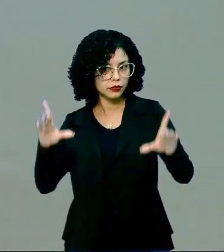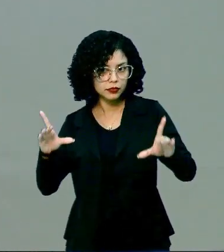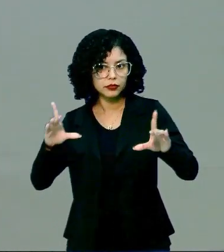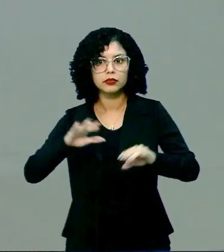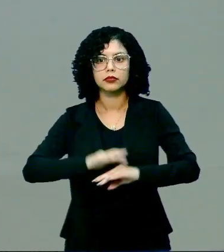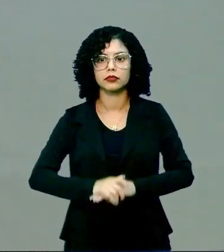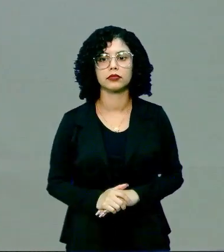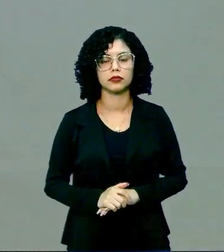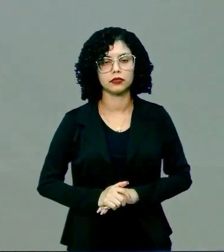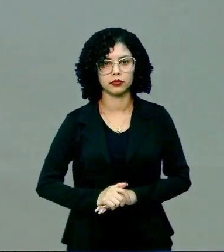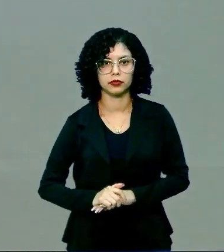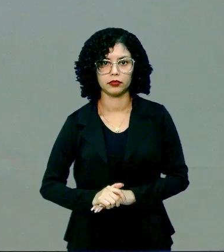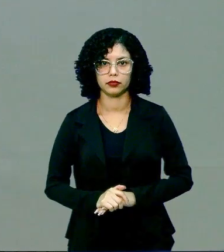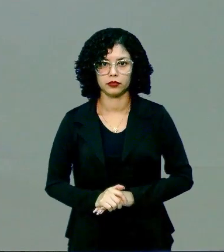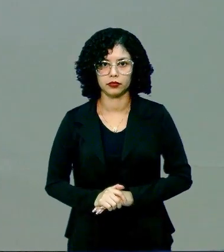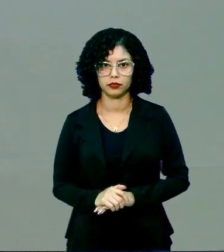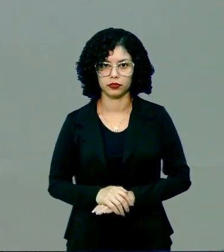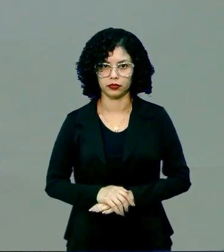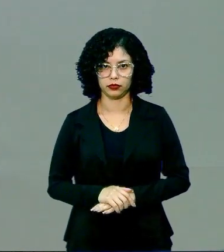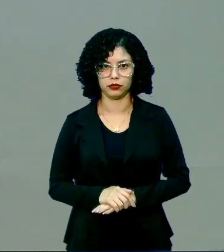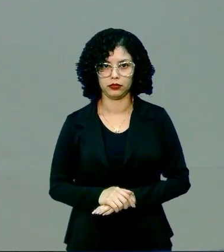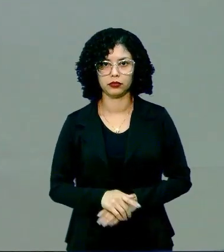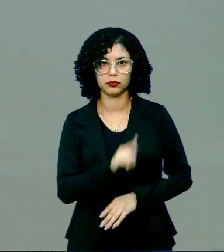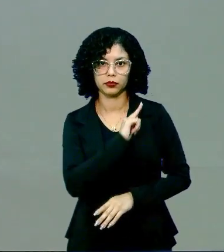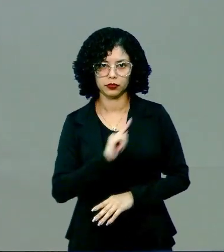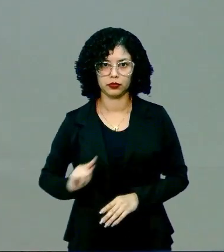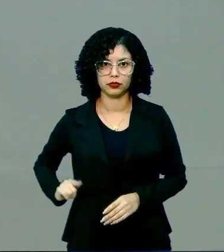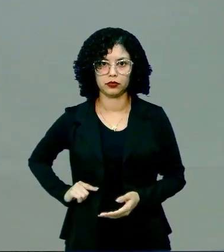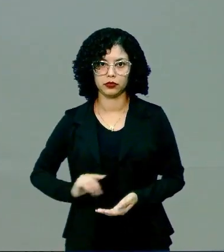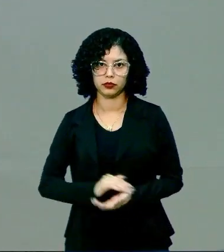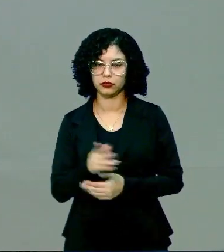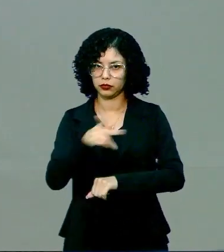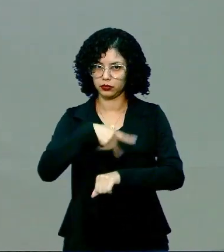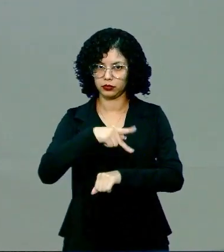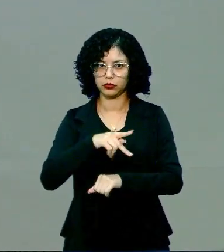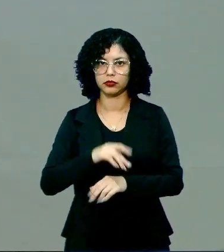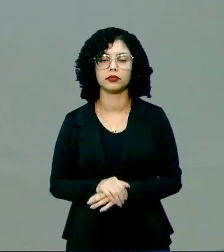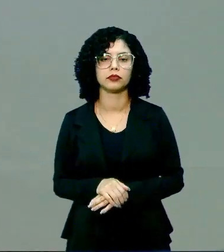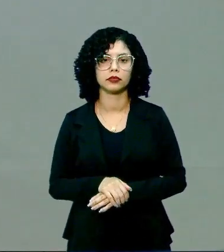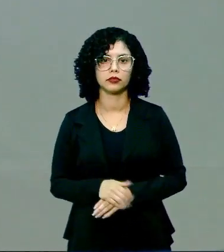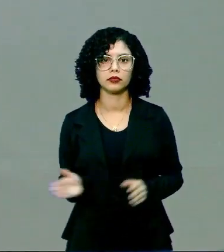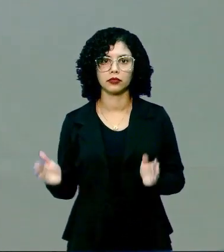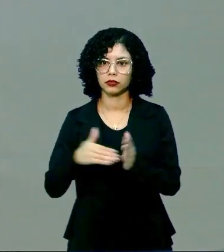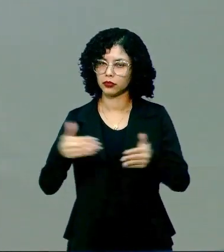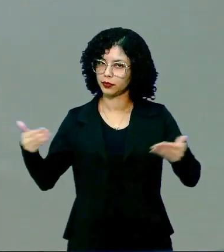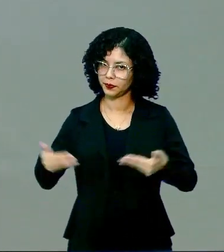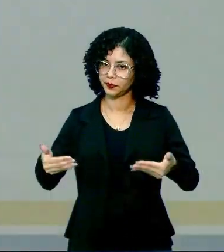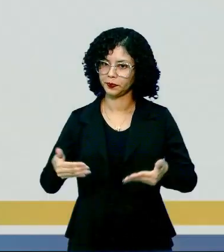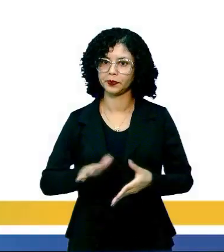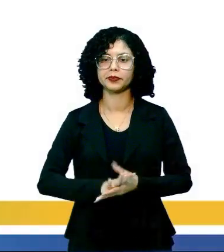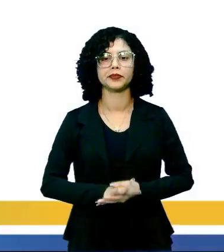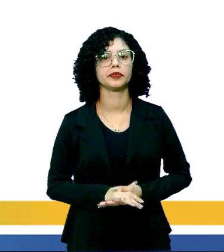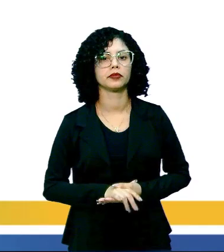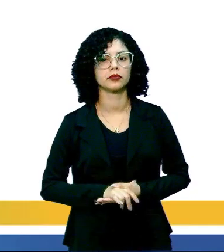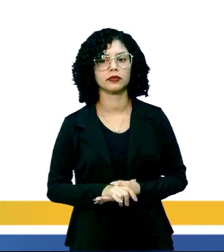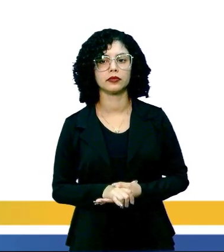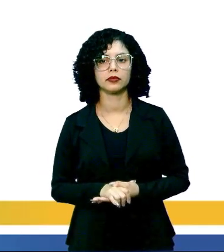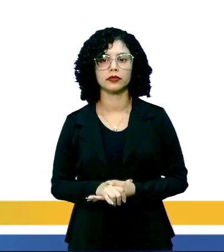presidencialismo, tá? Que aí é o sistema de governo do país que perdura até hoje.